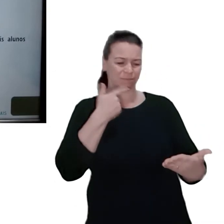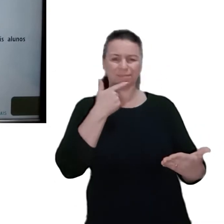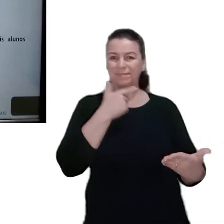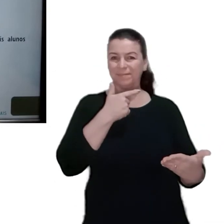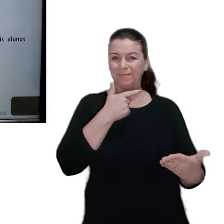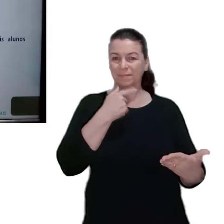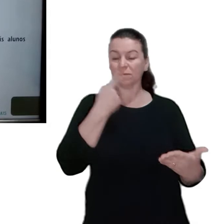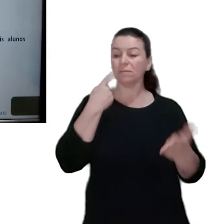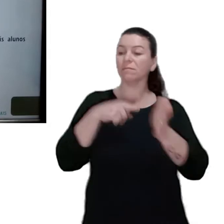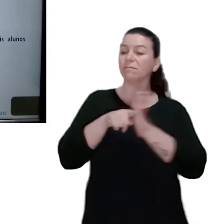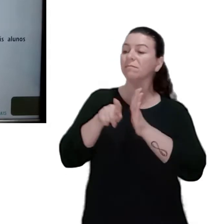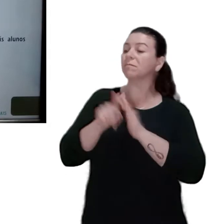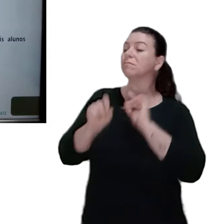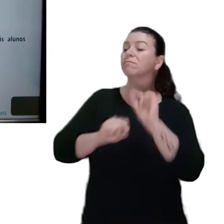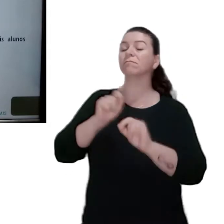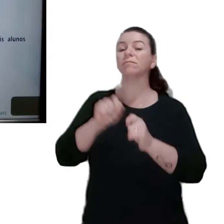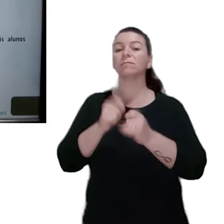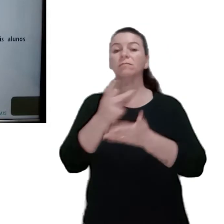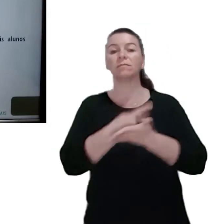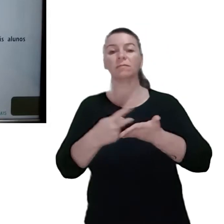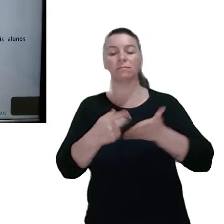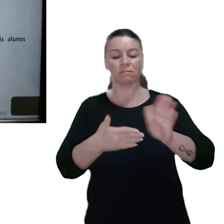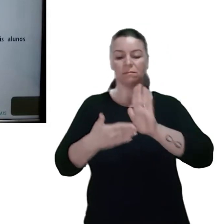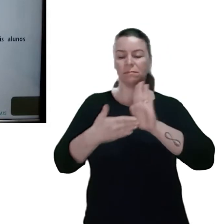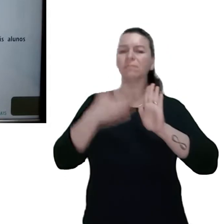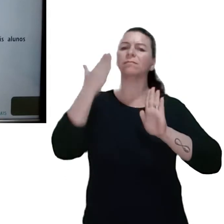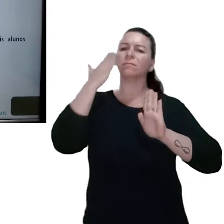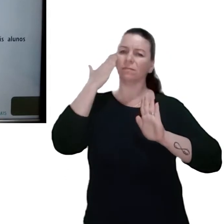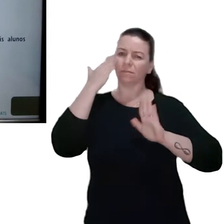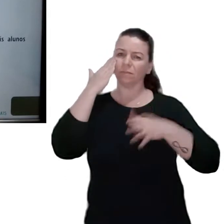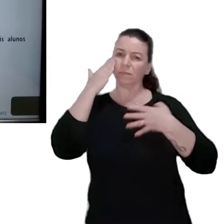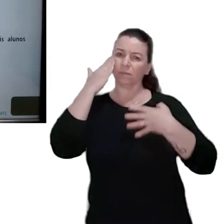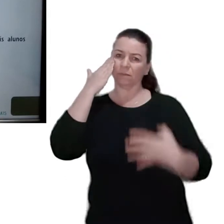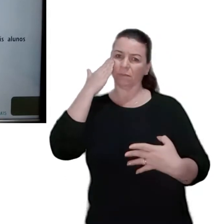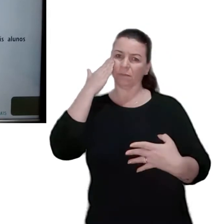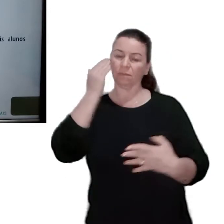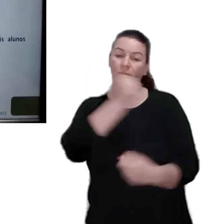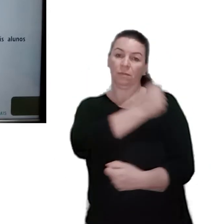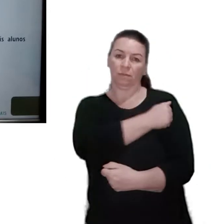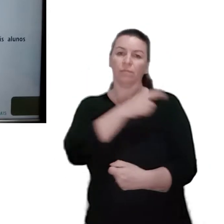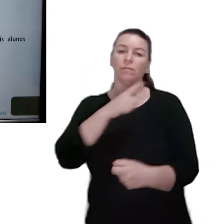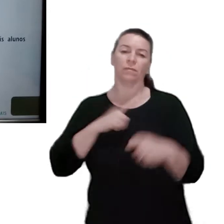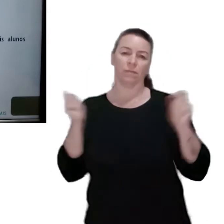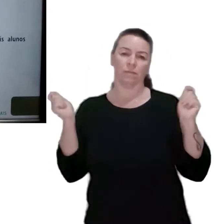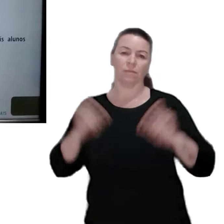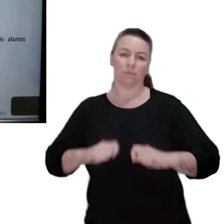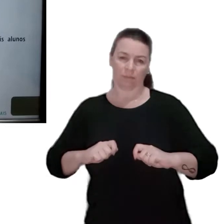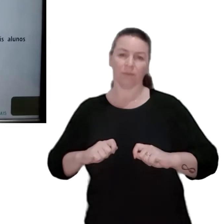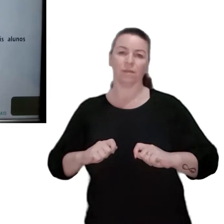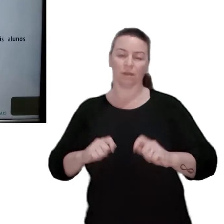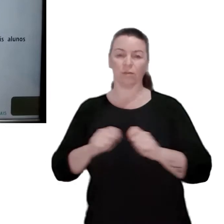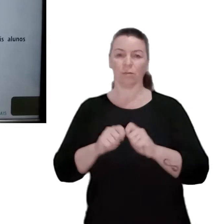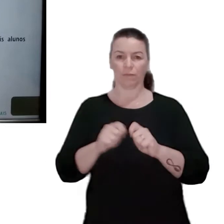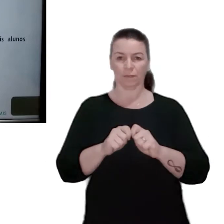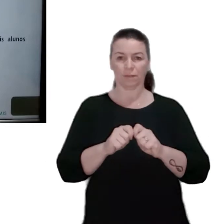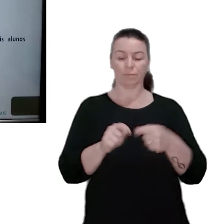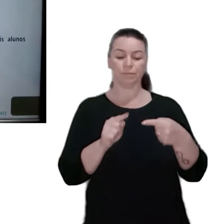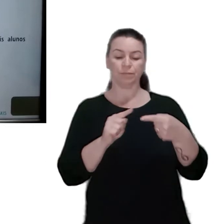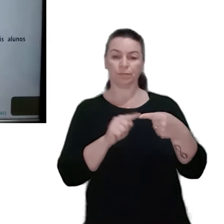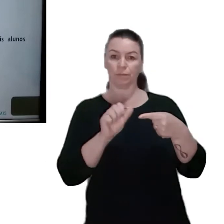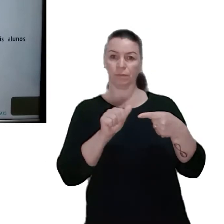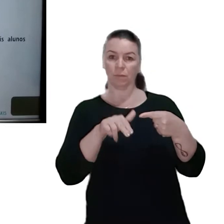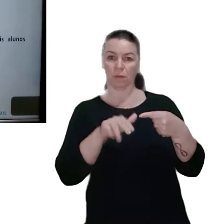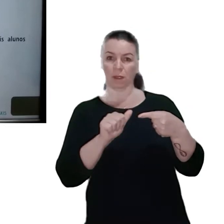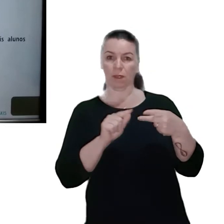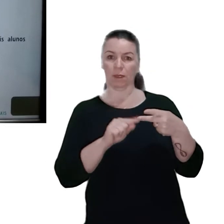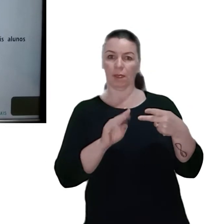desenho. Ele sabia que apenas 4 alunos daquela turma tinham habilidades suficientes para fazê-lo: Ana,